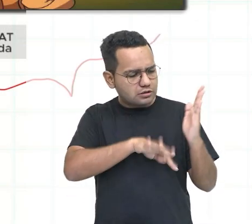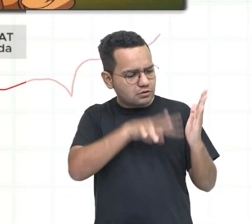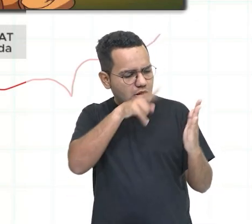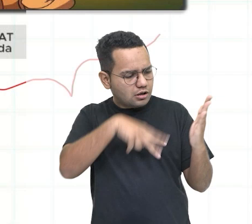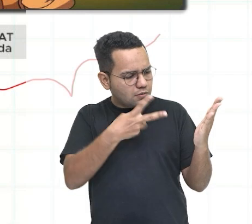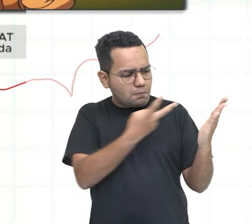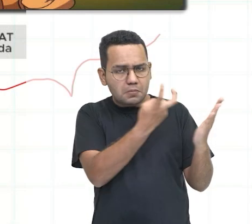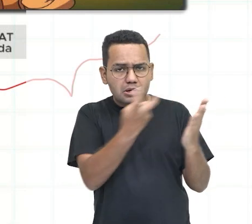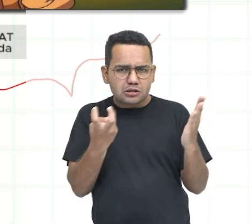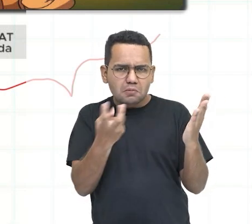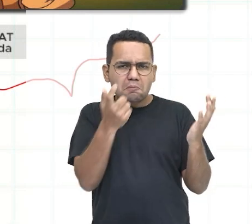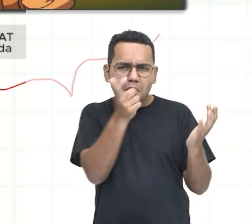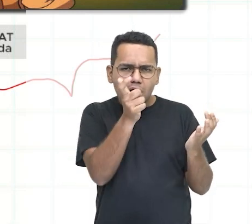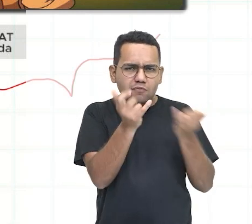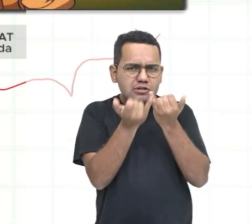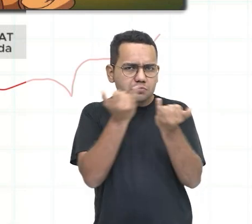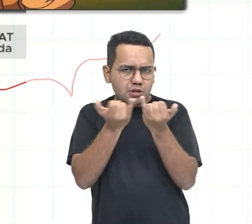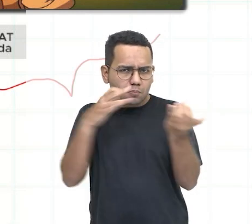com português?